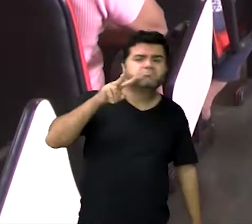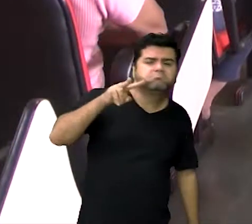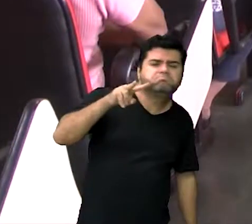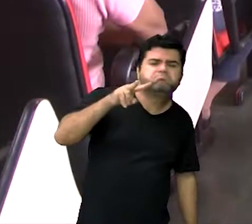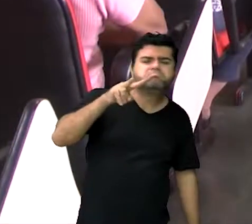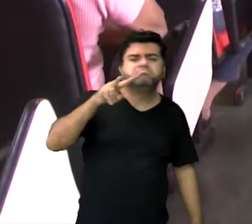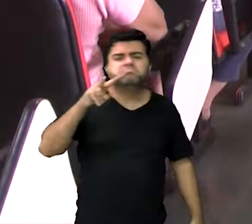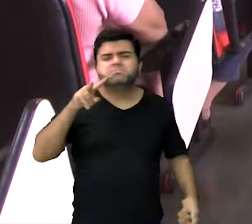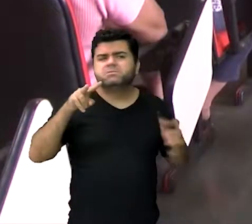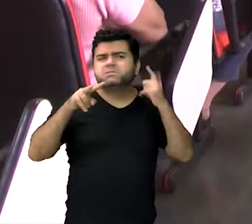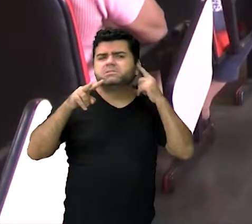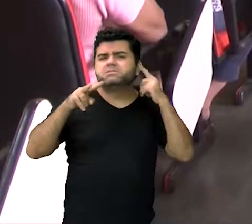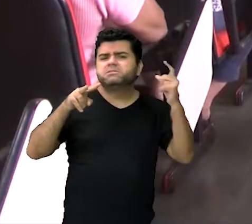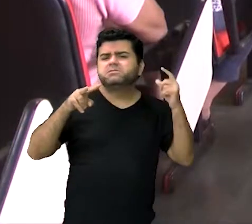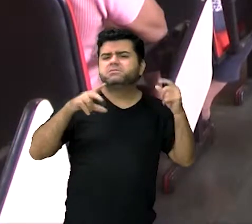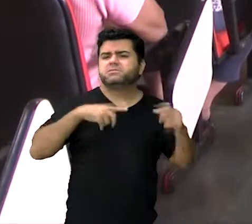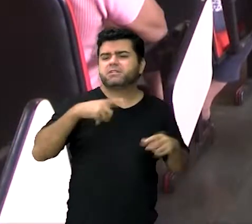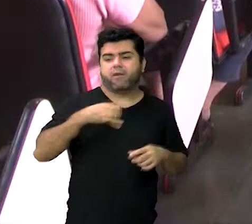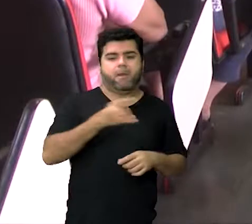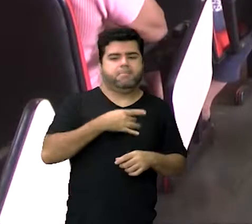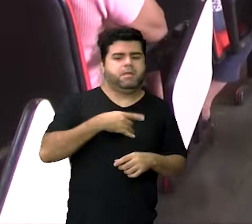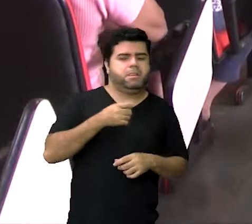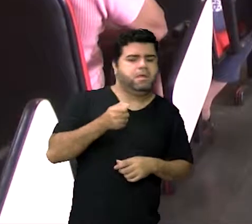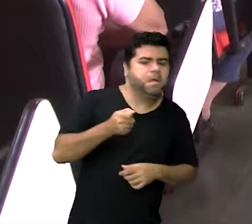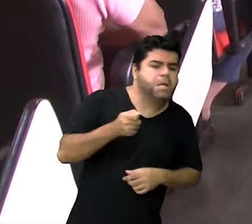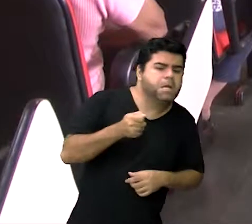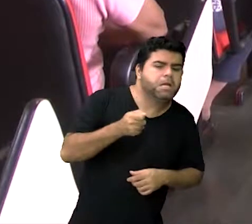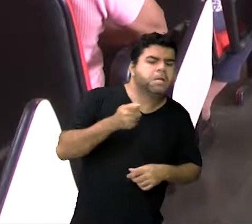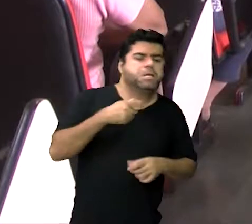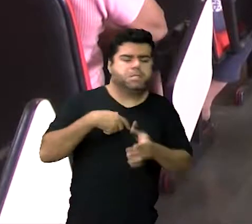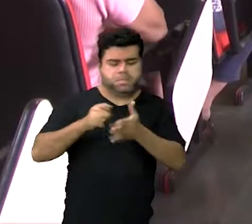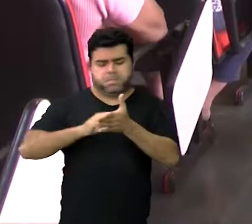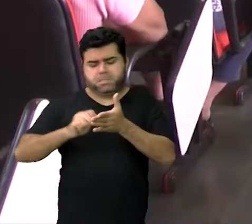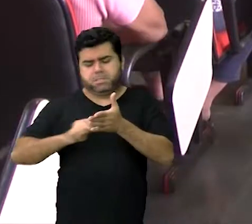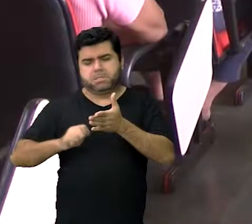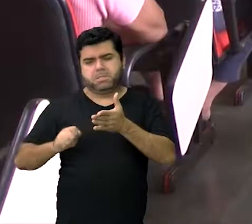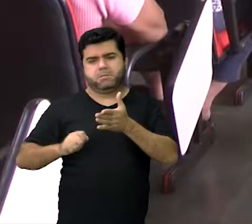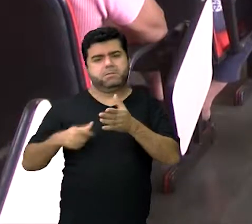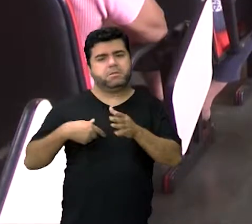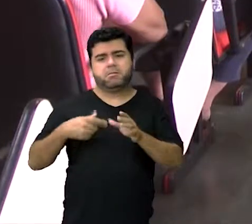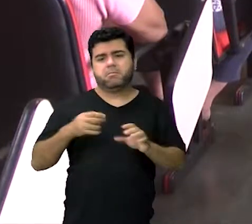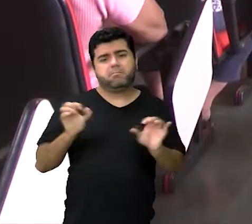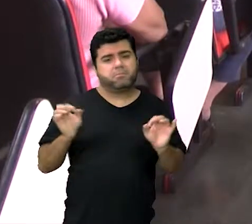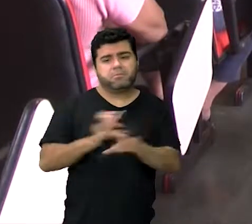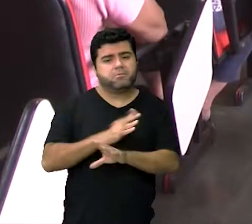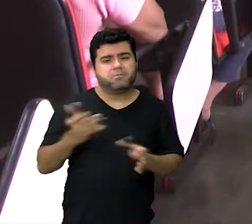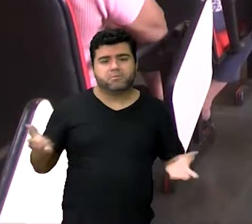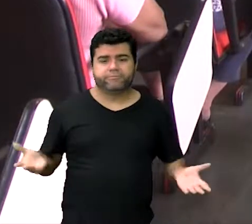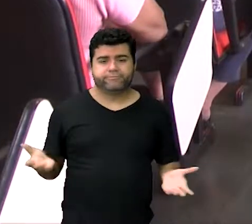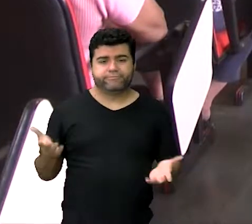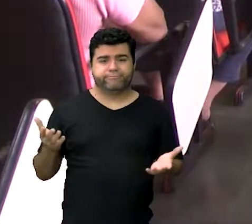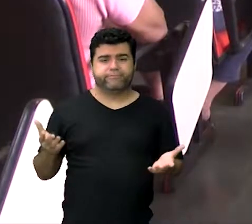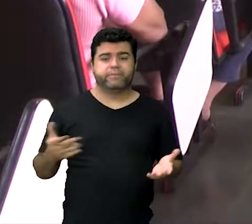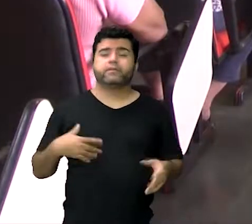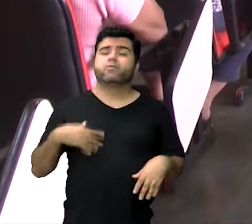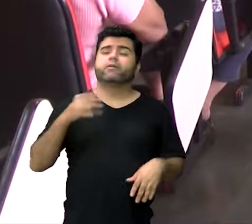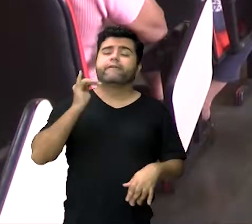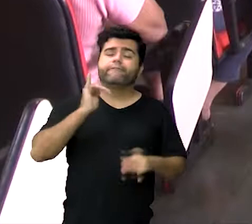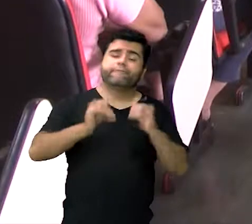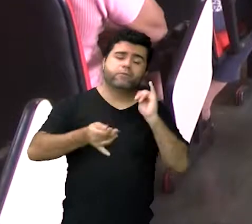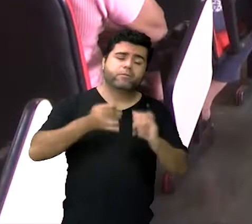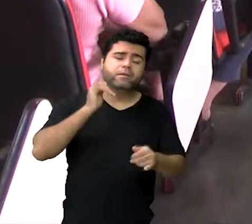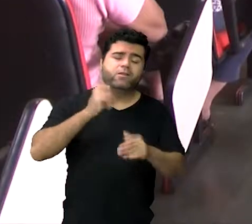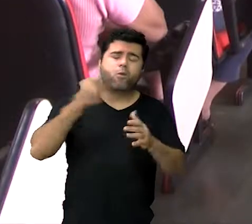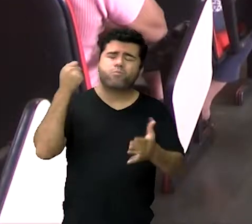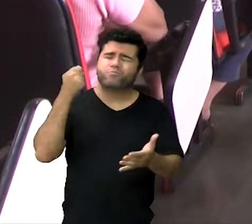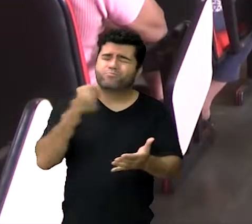filho inflamado, assim, bem de longe, porque estava com medo dele, e receitou lá o remédio e acabou, ponto final. Então, formação, gente, é